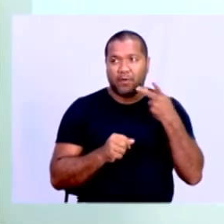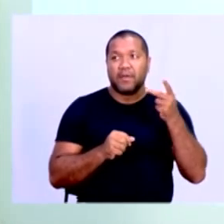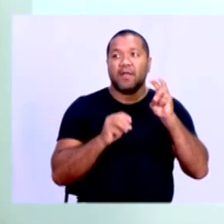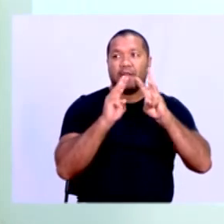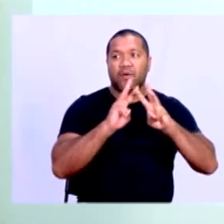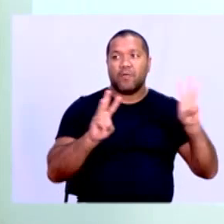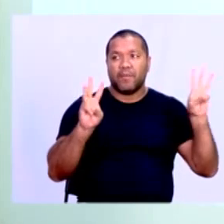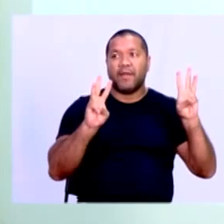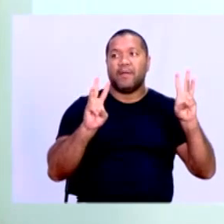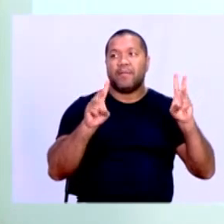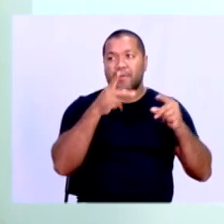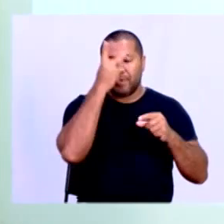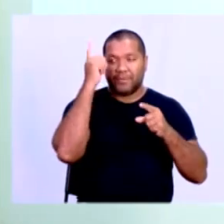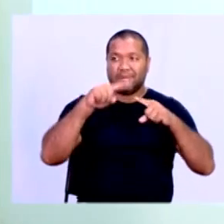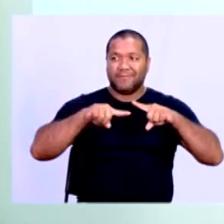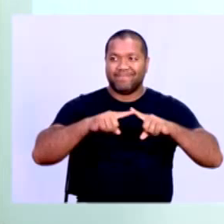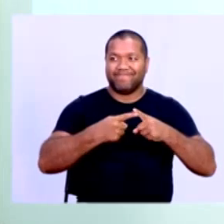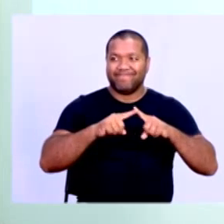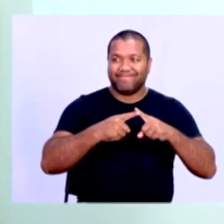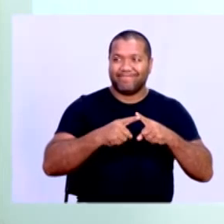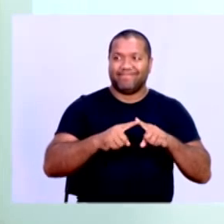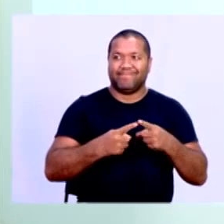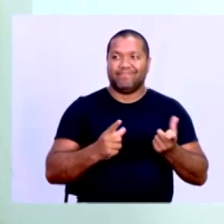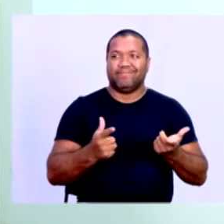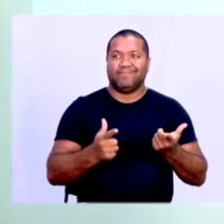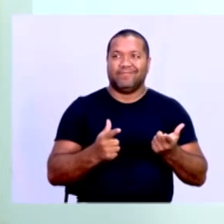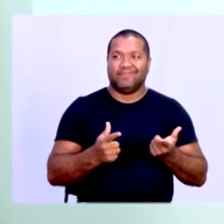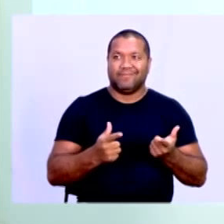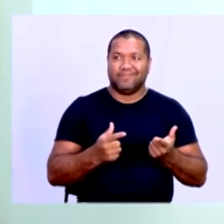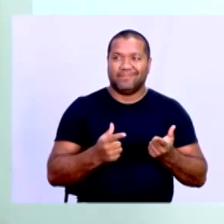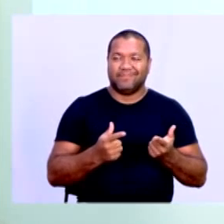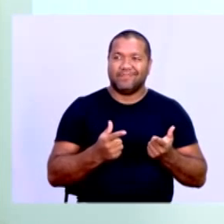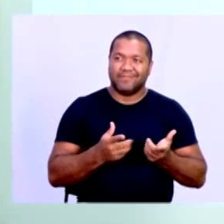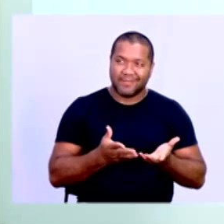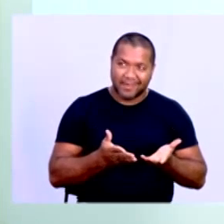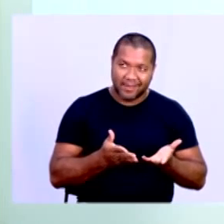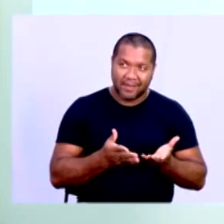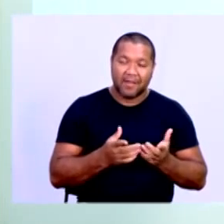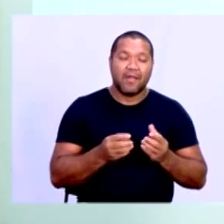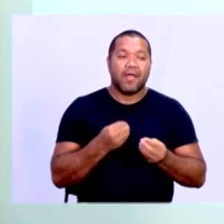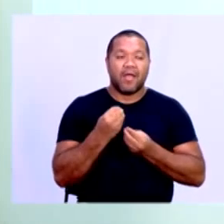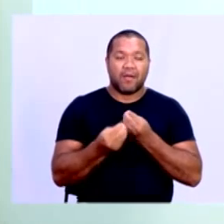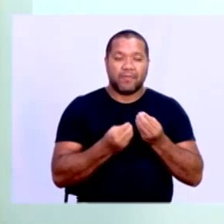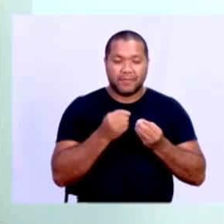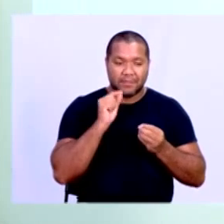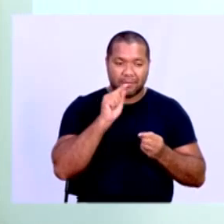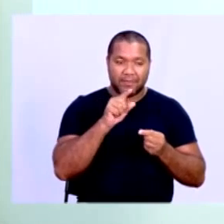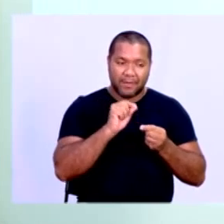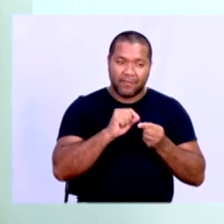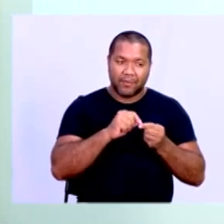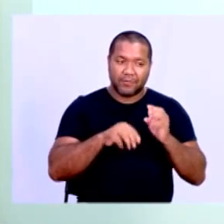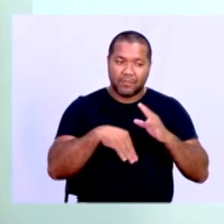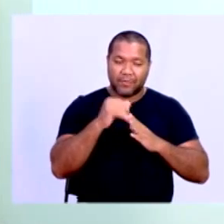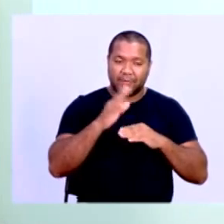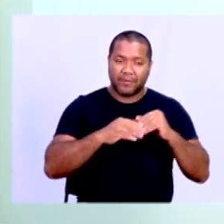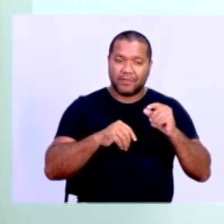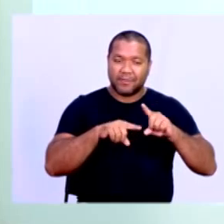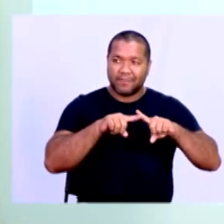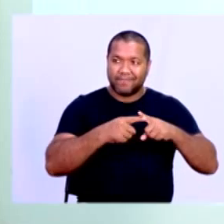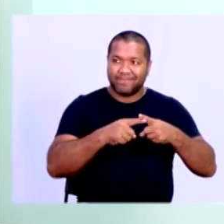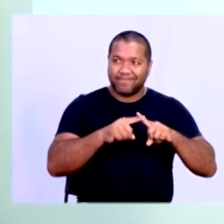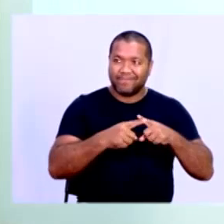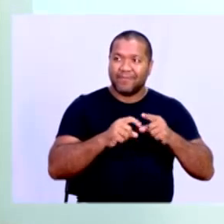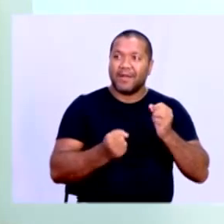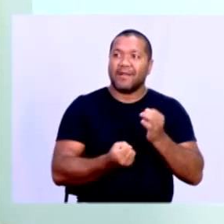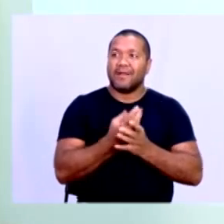para artesãos, né? Artesãos mesmo, né? Então é como se você fosse um artesão para fazer páginas para a internet. É